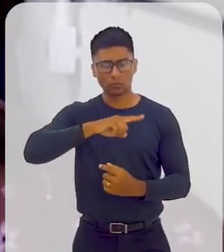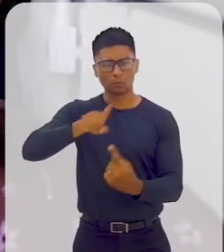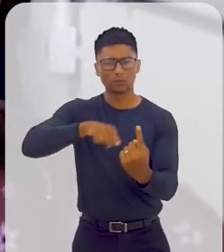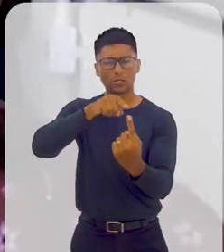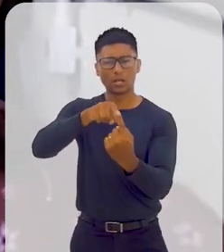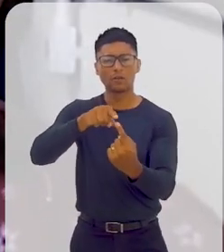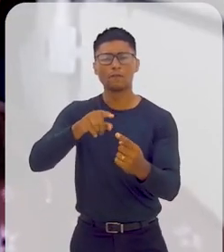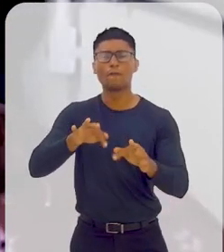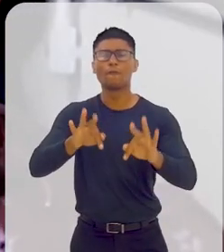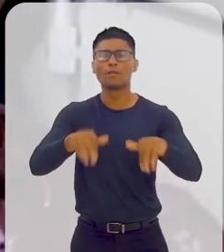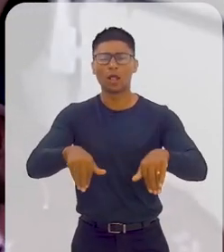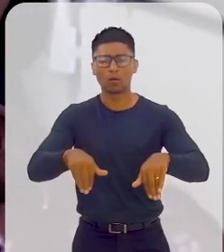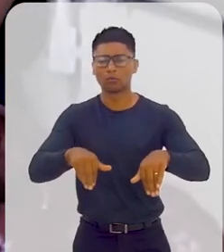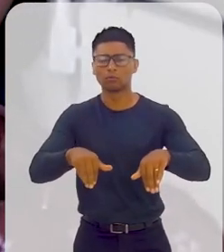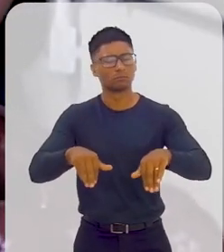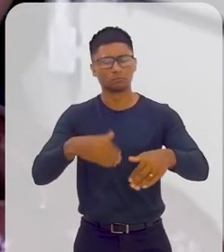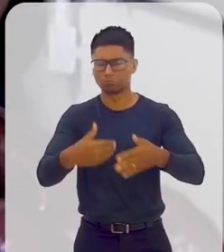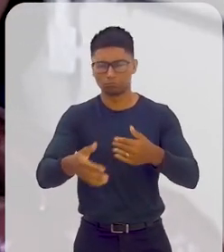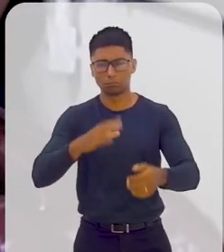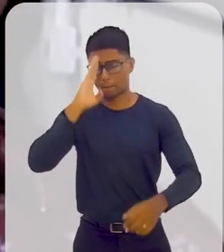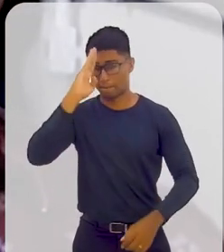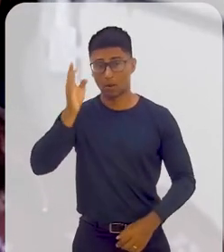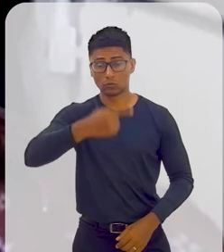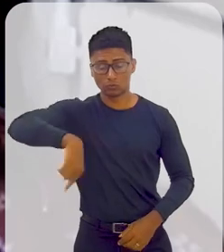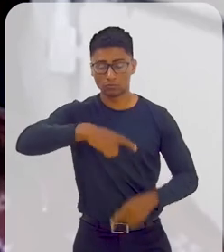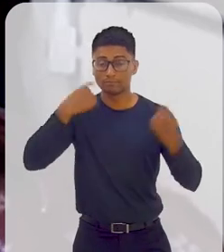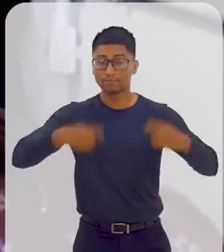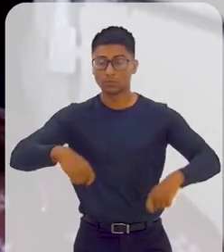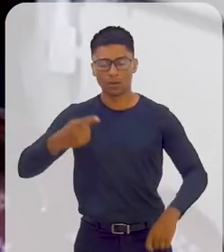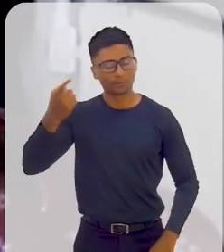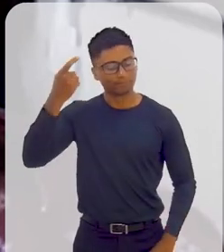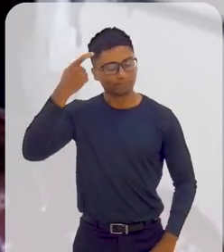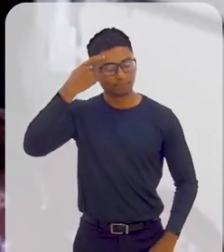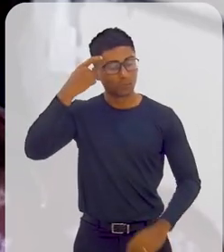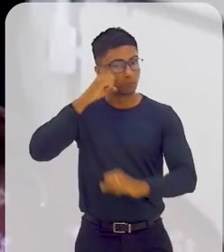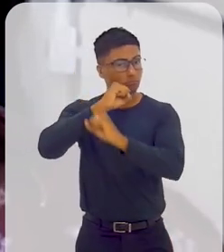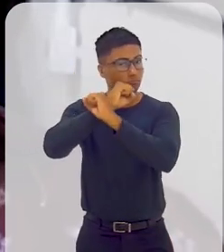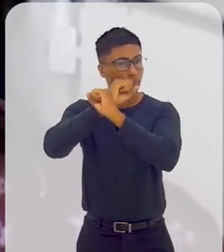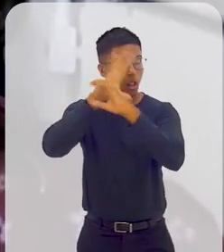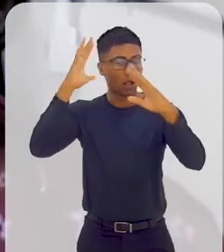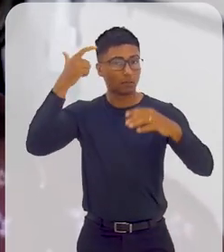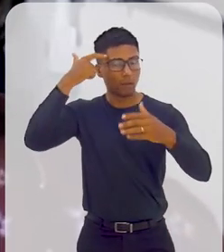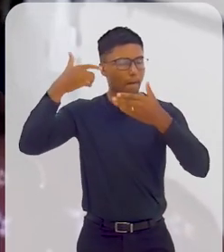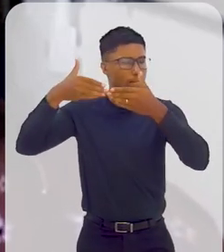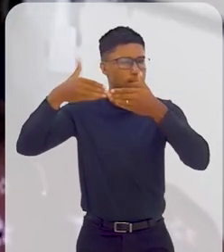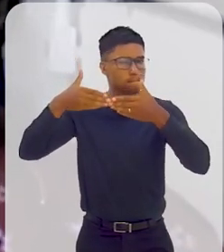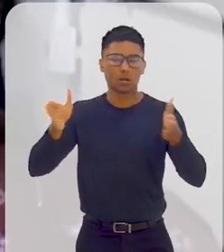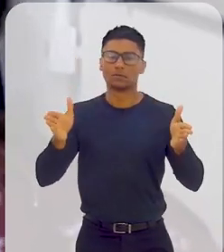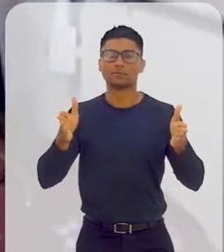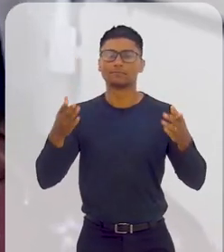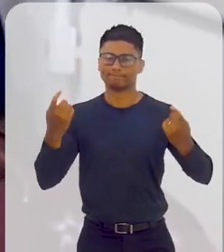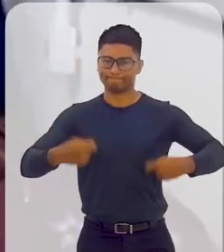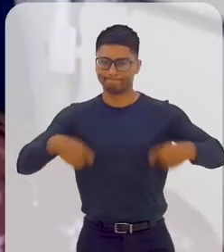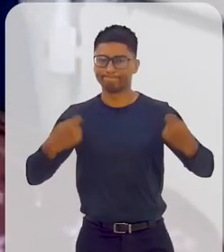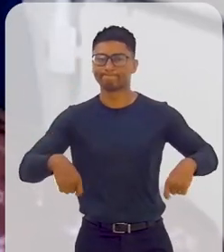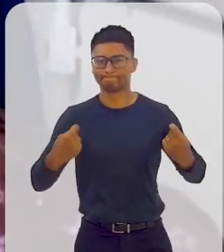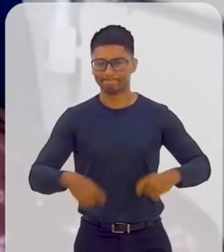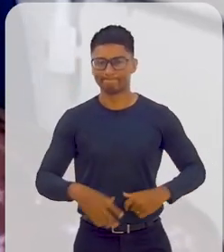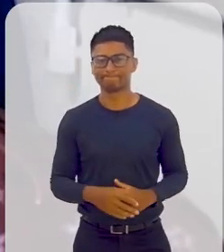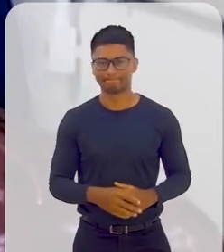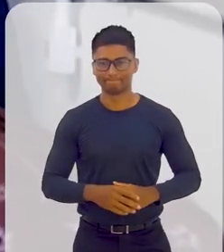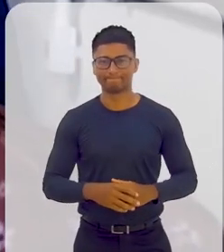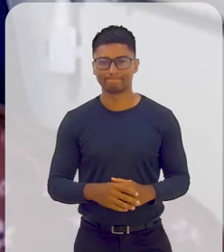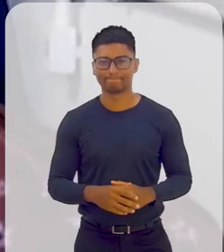final, exige da gente pensar fora da caixa, né? De alguma forma, repensar a